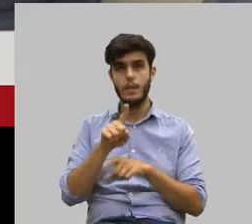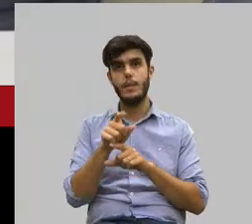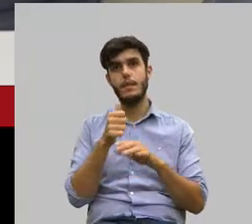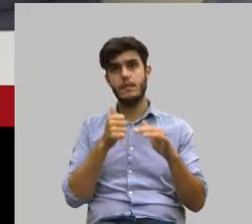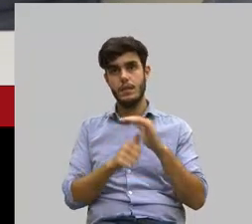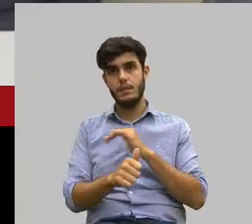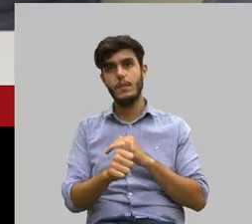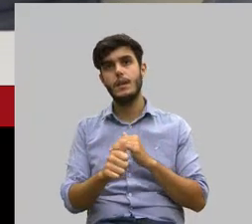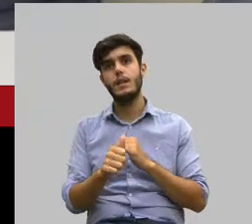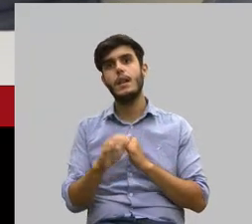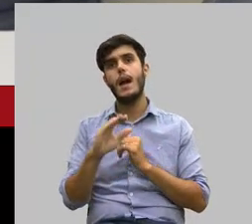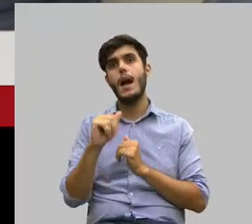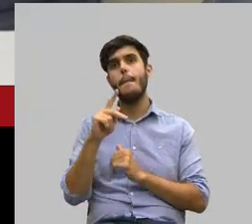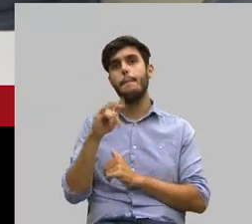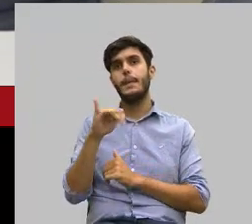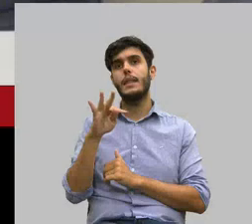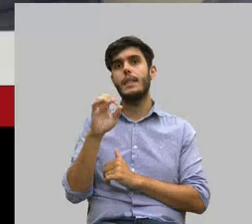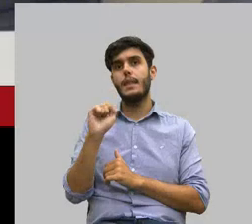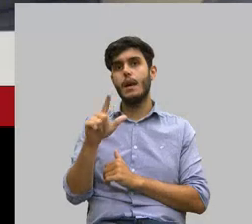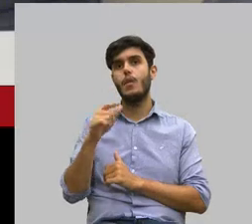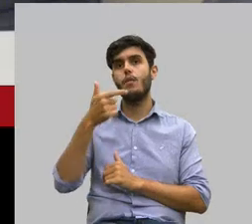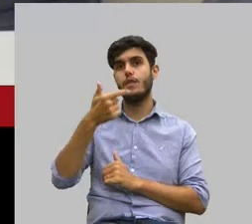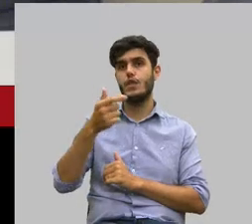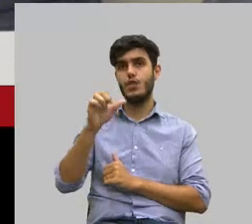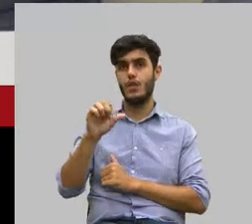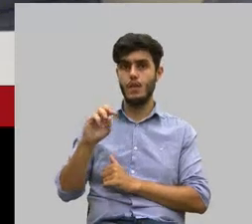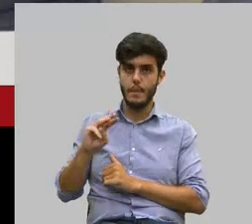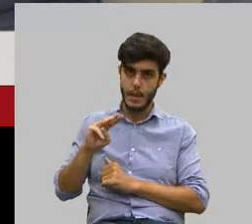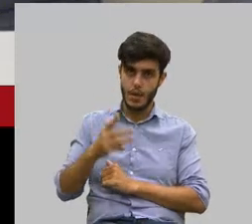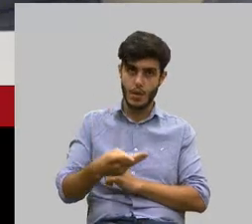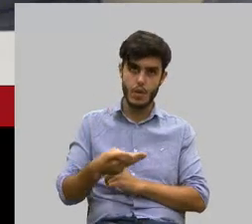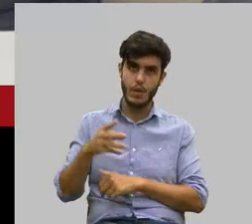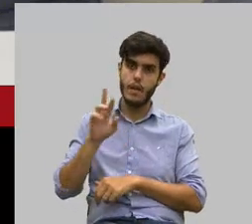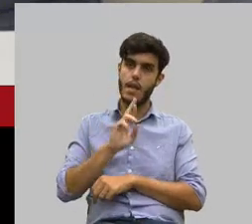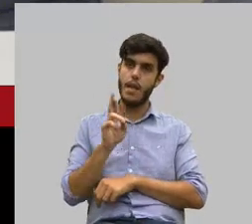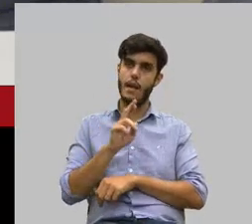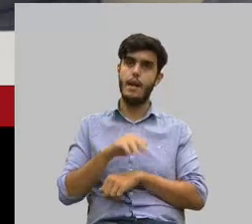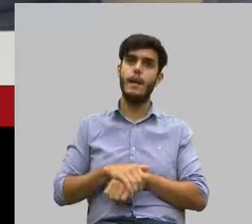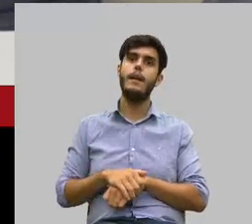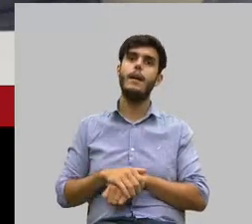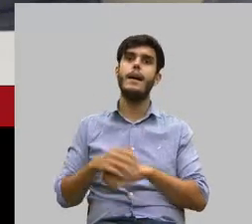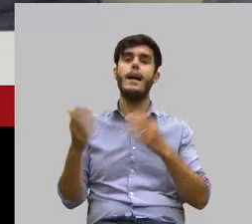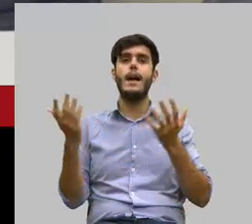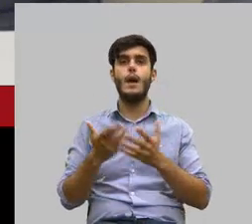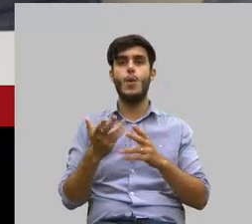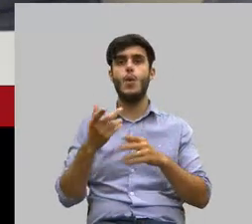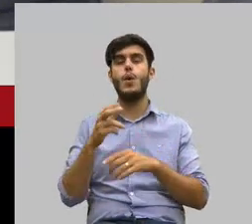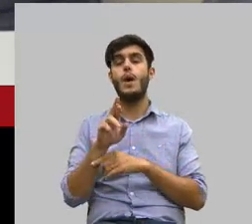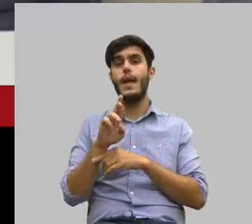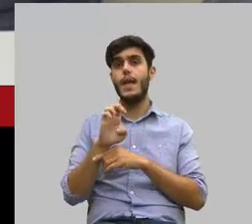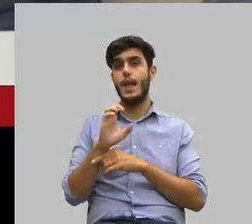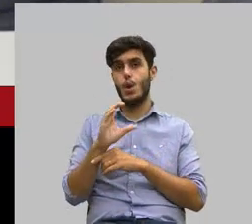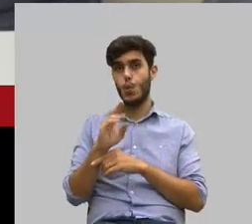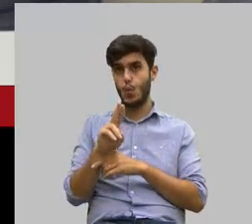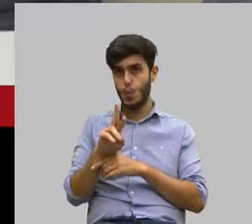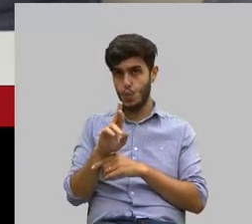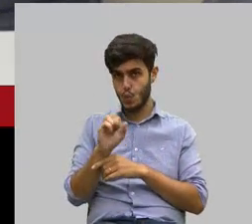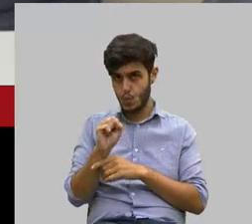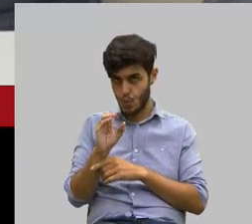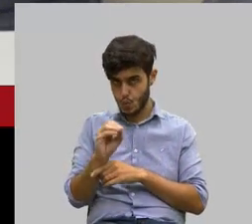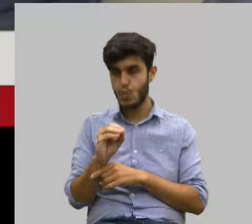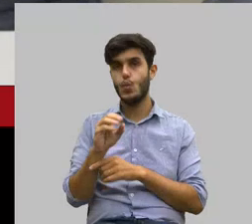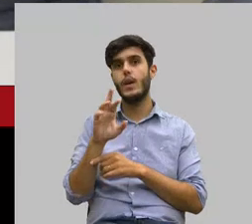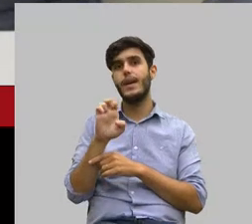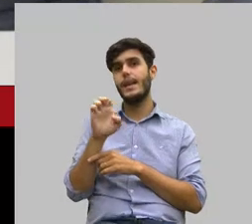eh mais de R 29 milhões deais eh quanto a recurso extraordinário vi emenda parlamentar